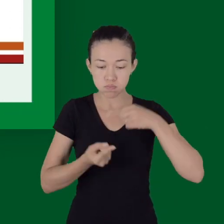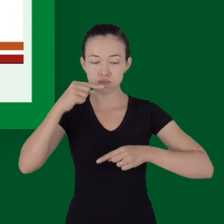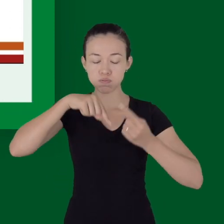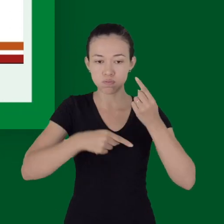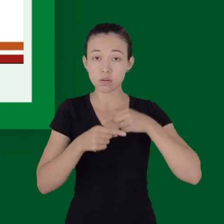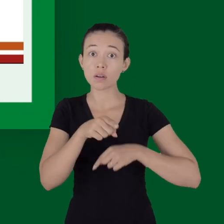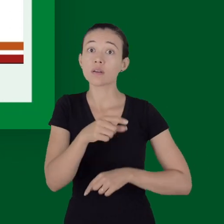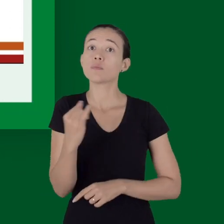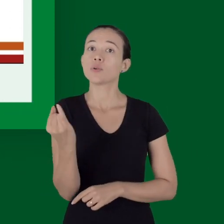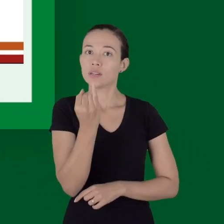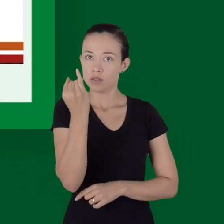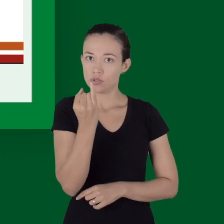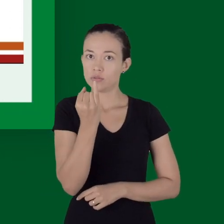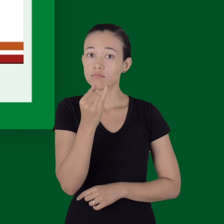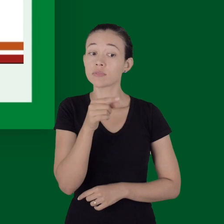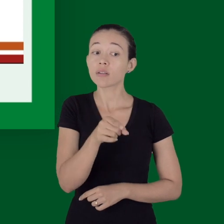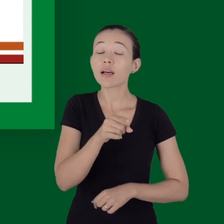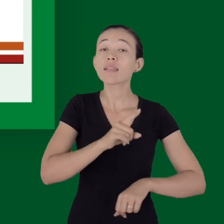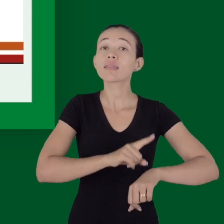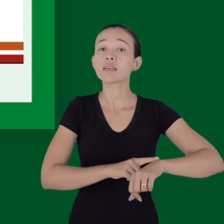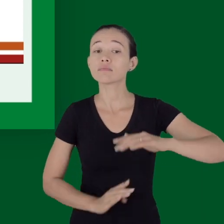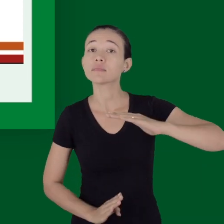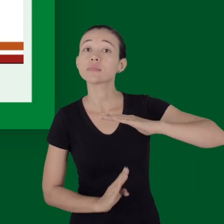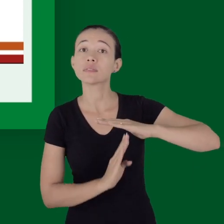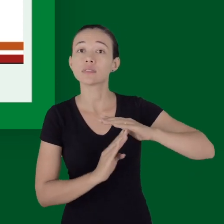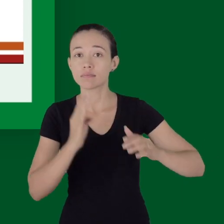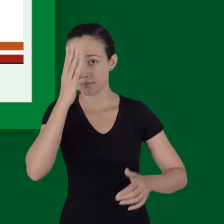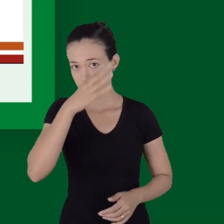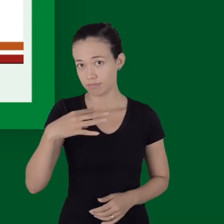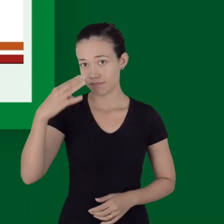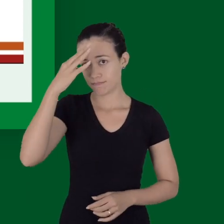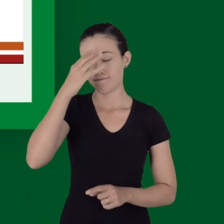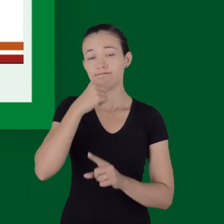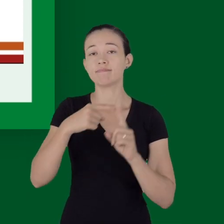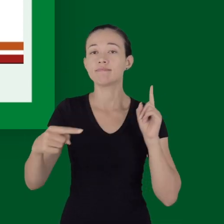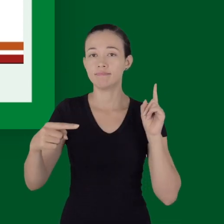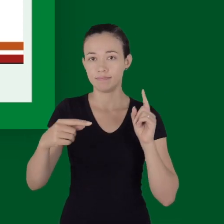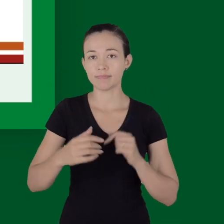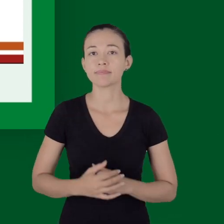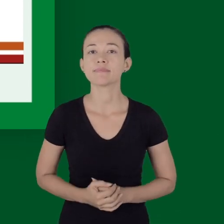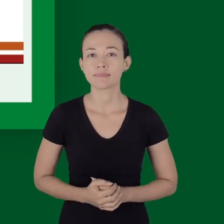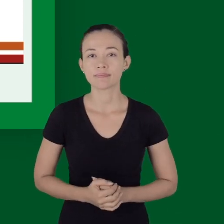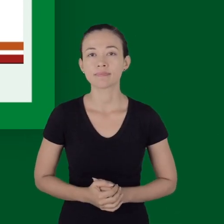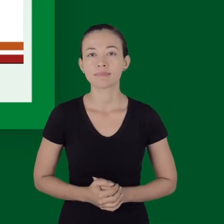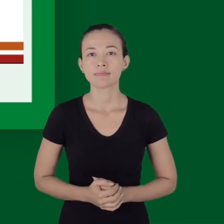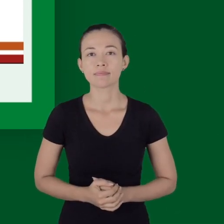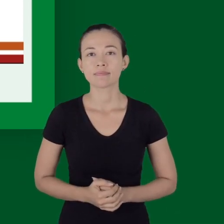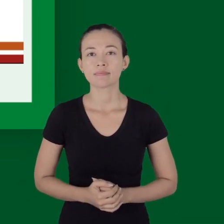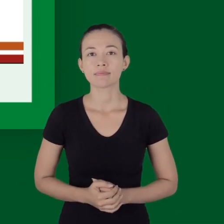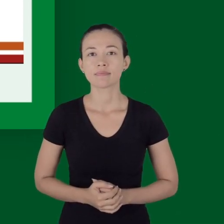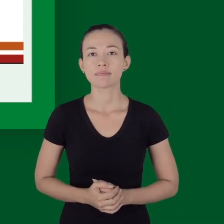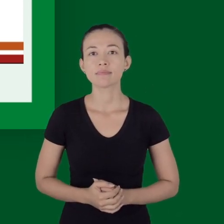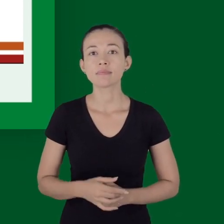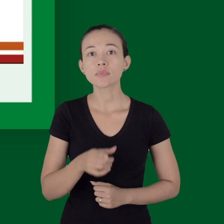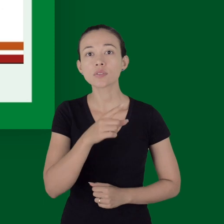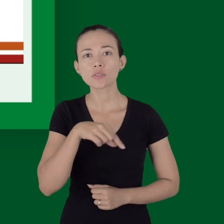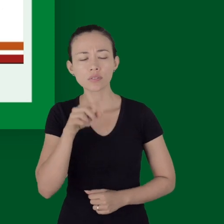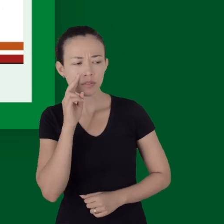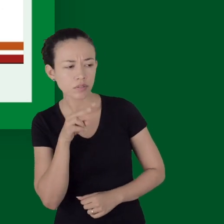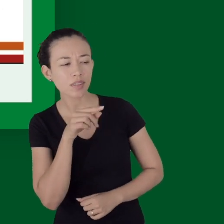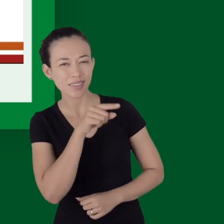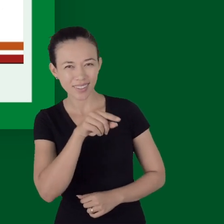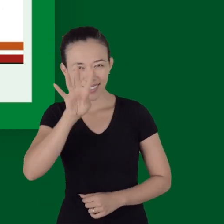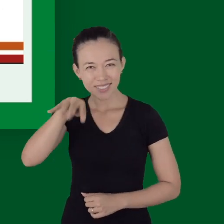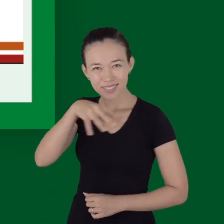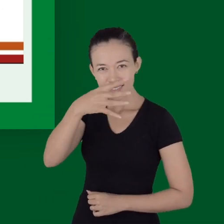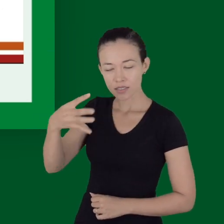na Cincinnati, se o tempo de início até a chegada do base for menor que 4 horas, a gente pode considerar encaminhar para trombólise. Não adianta nada, o